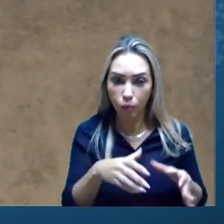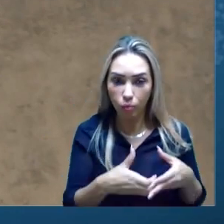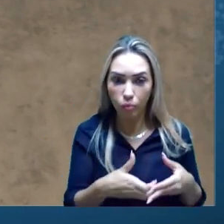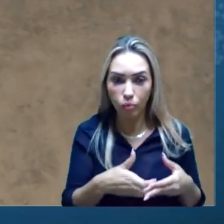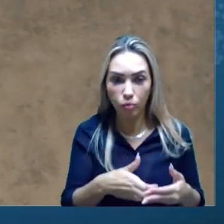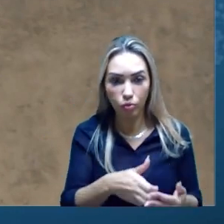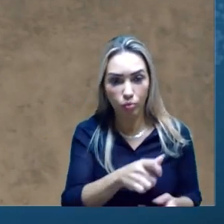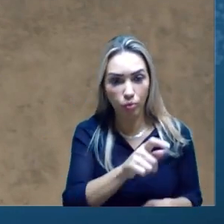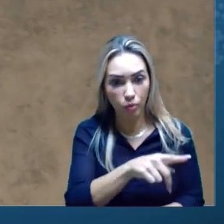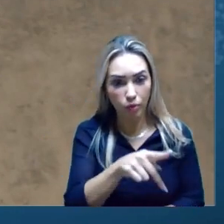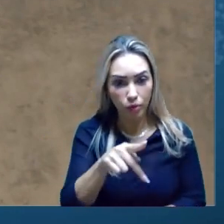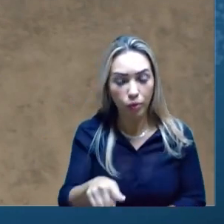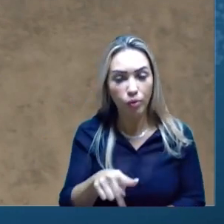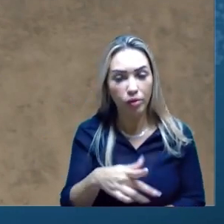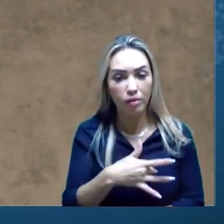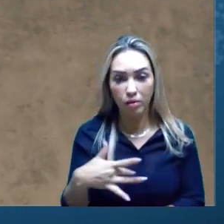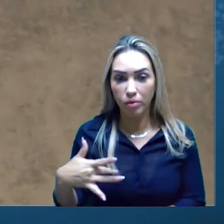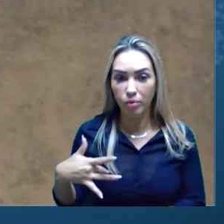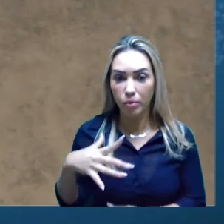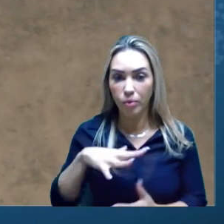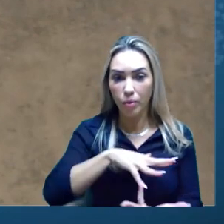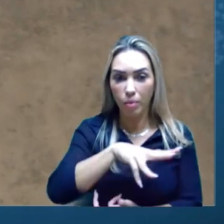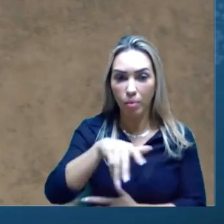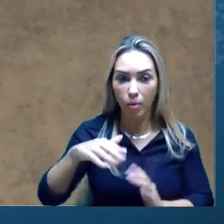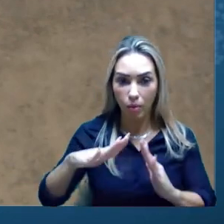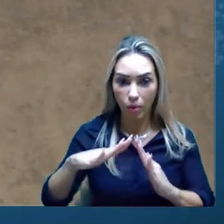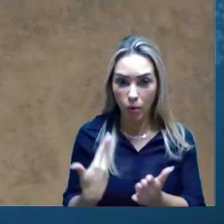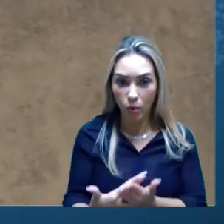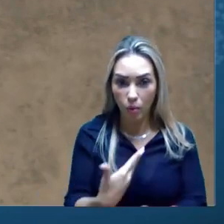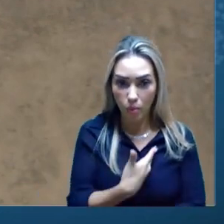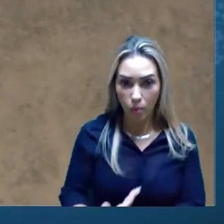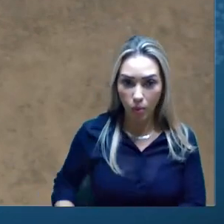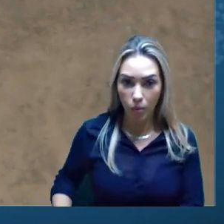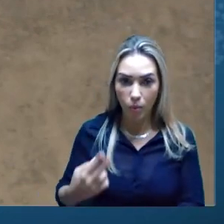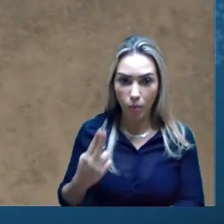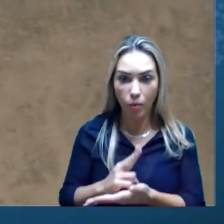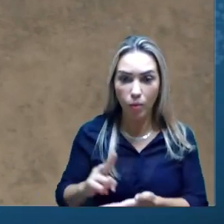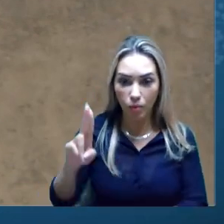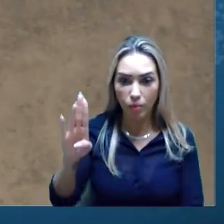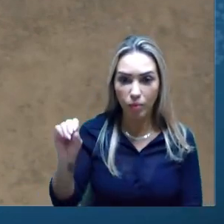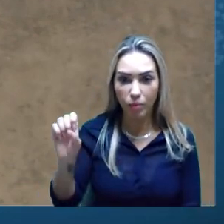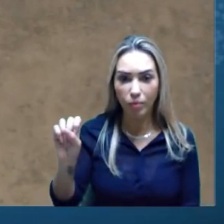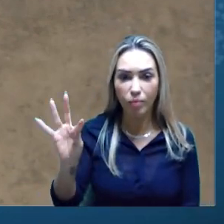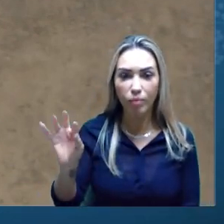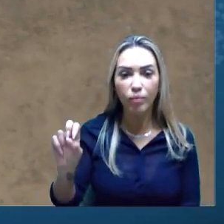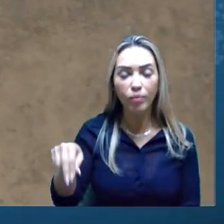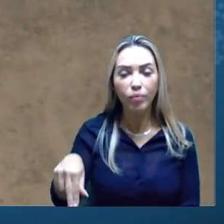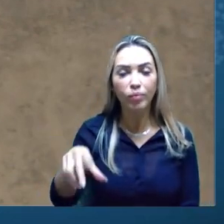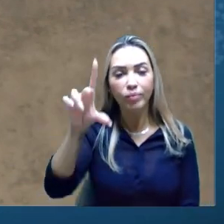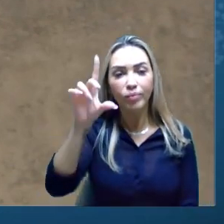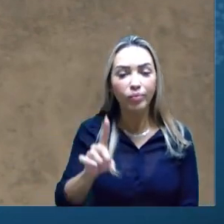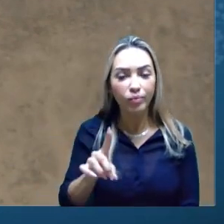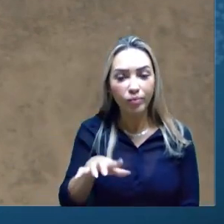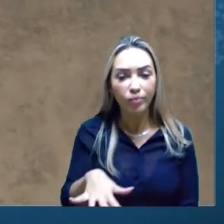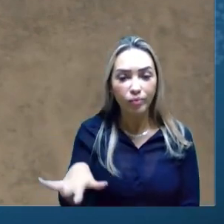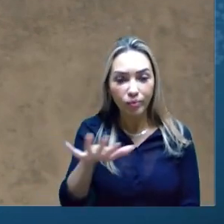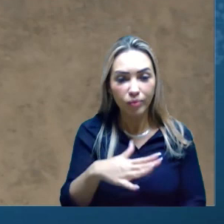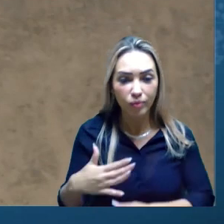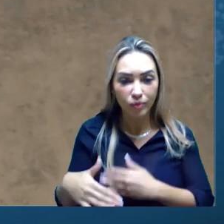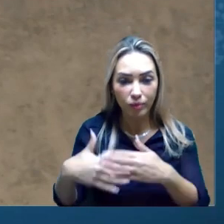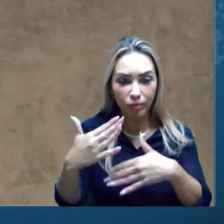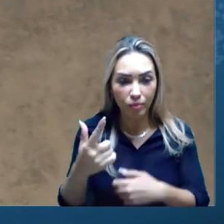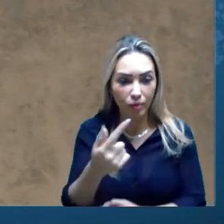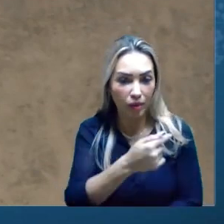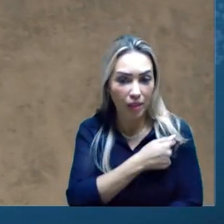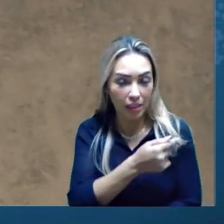Saúde Global da Escola de Saúde Pública da Universidade de Boston e diretor clínico para o desenvolvimento da vacina